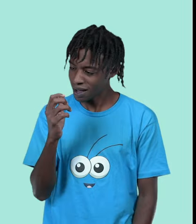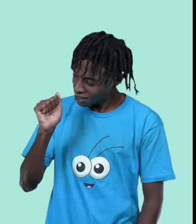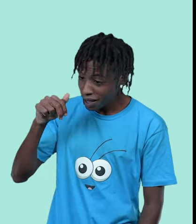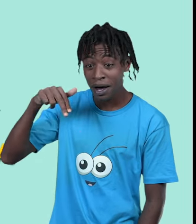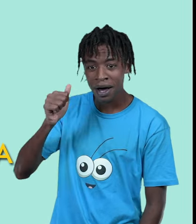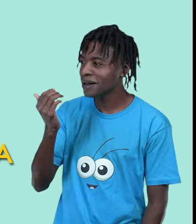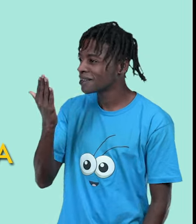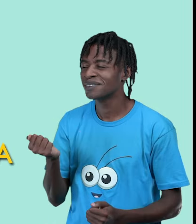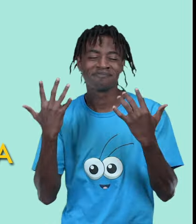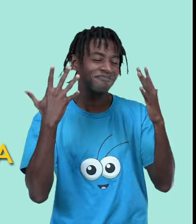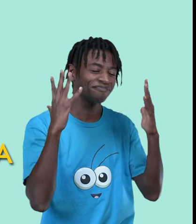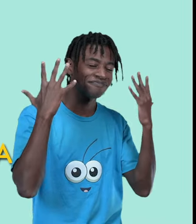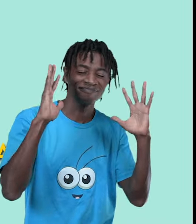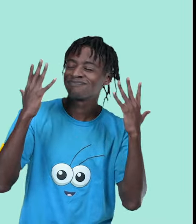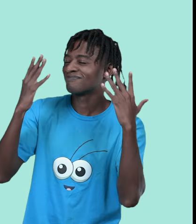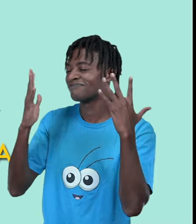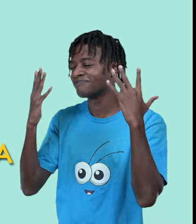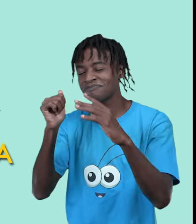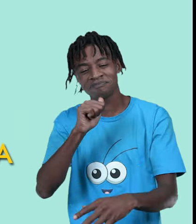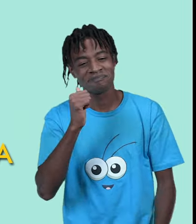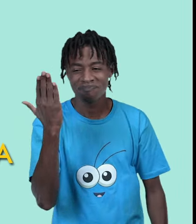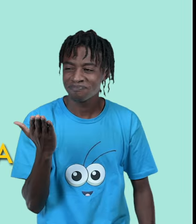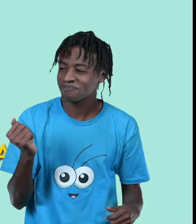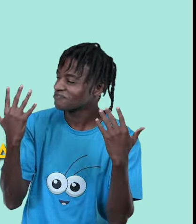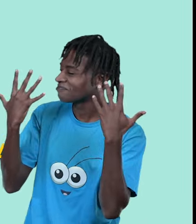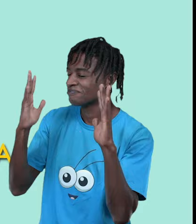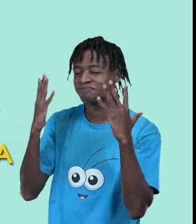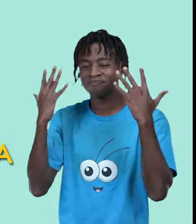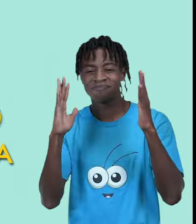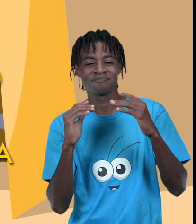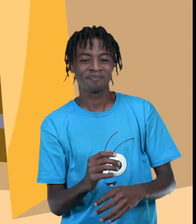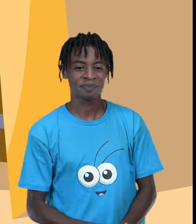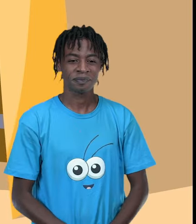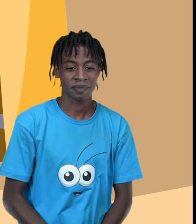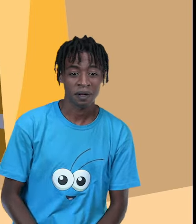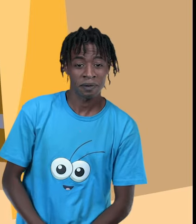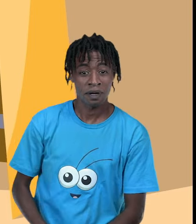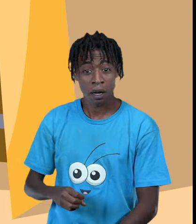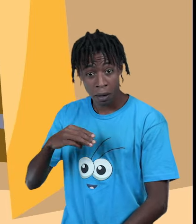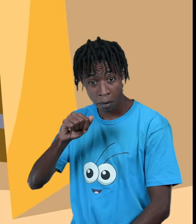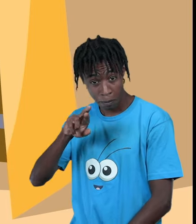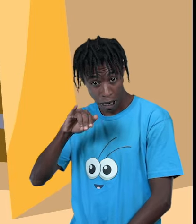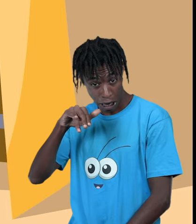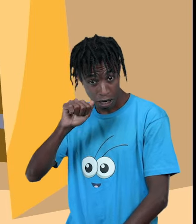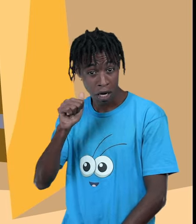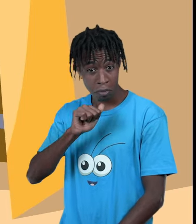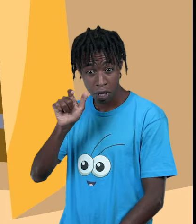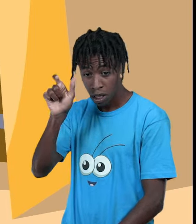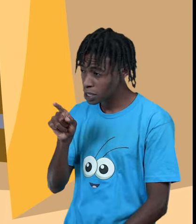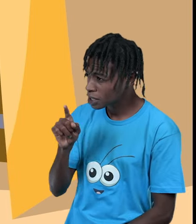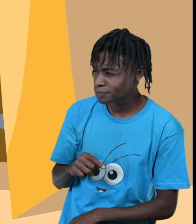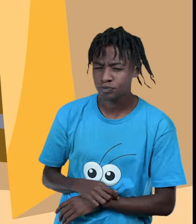Ana, viva Mariana, viva Mariana Mariana conta